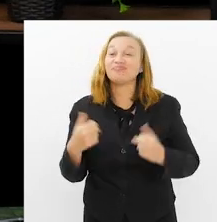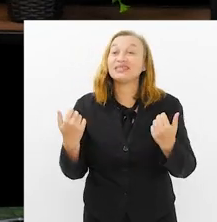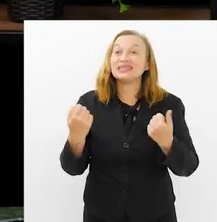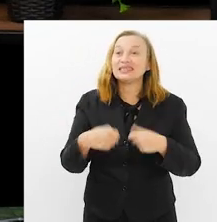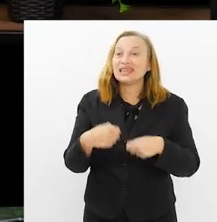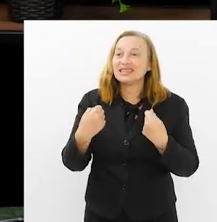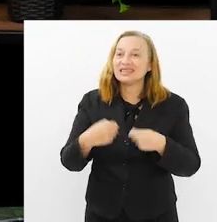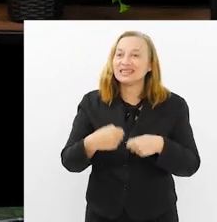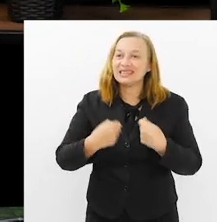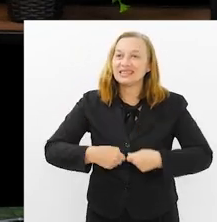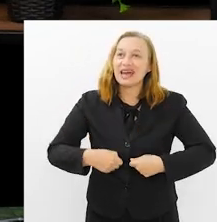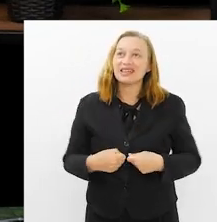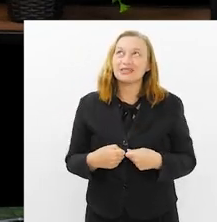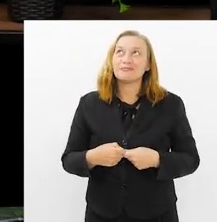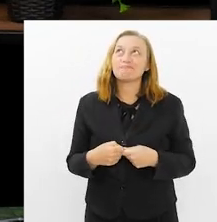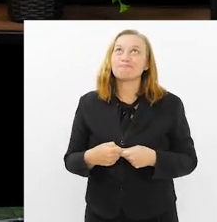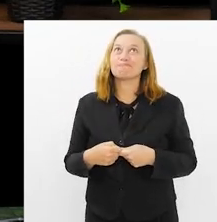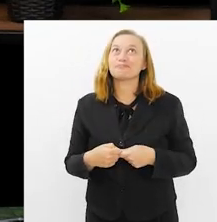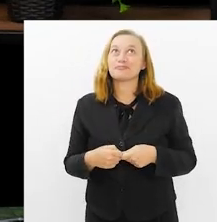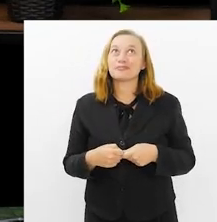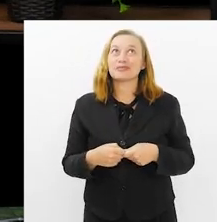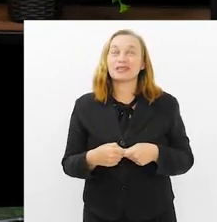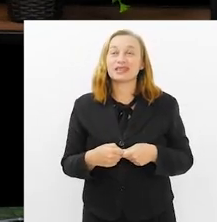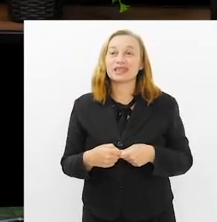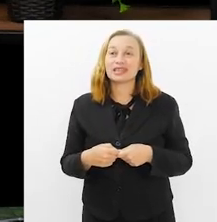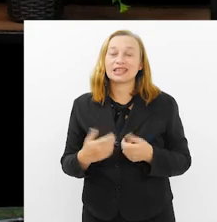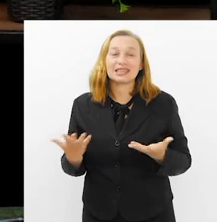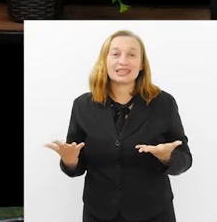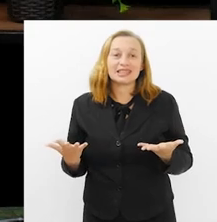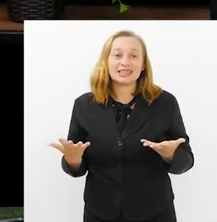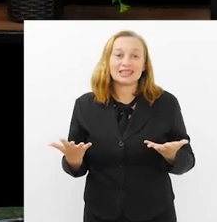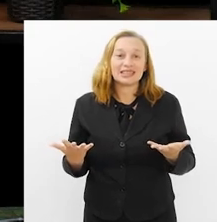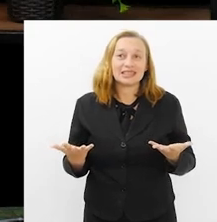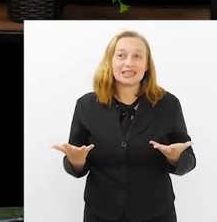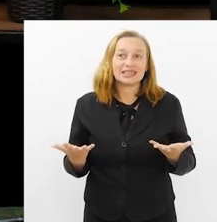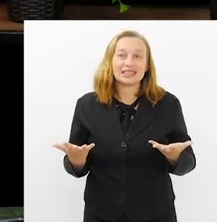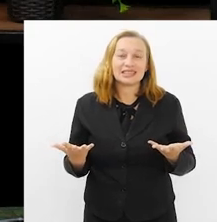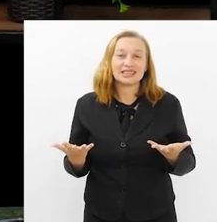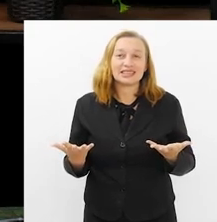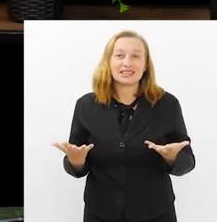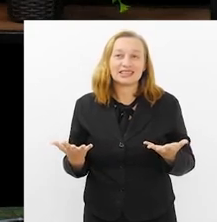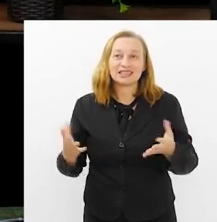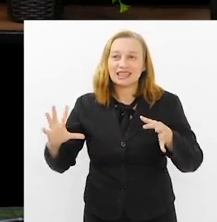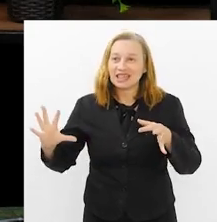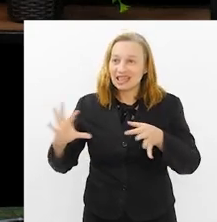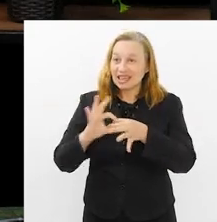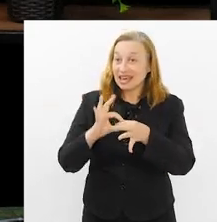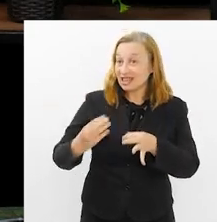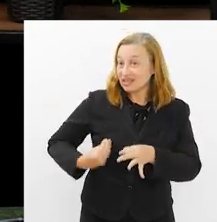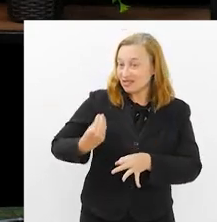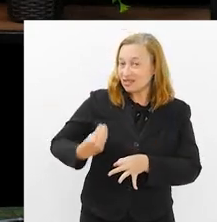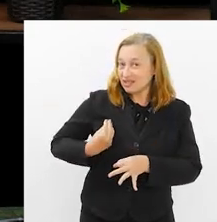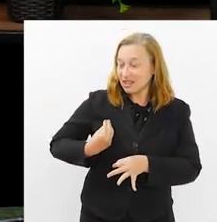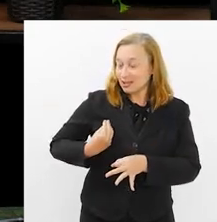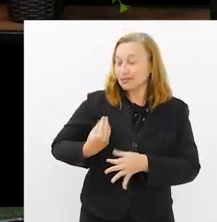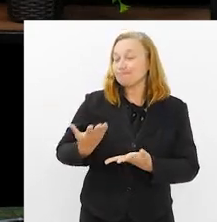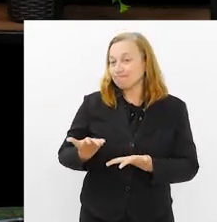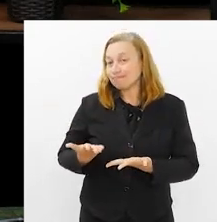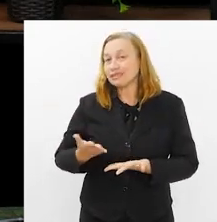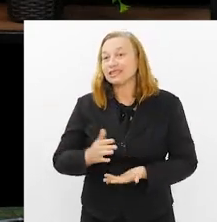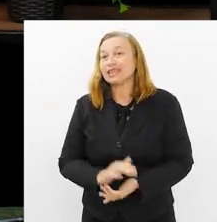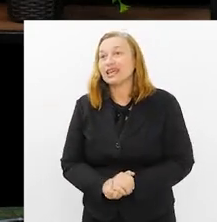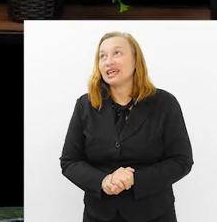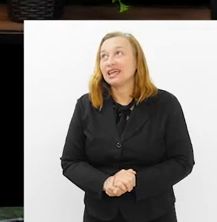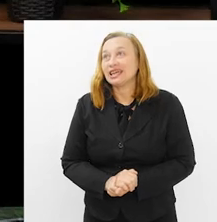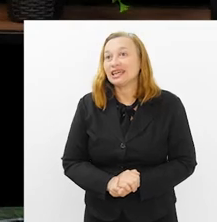essa necessidade é quase que muito ligada à sobrevivência, muito instintivo